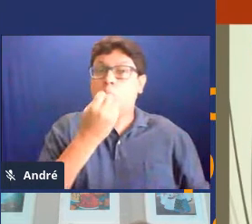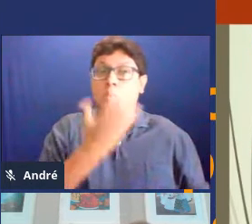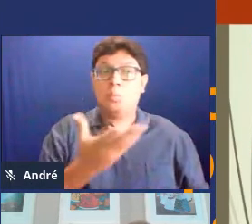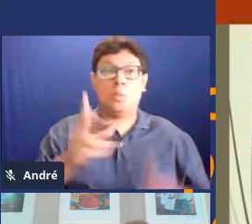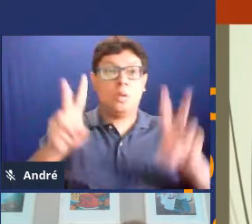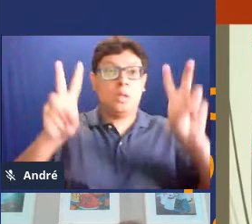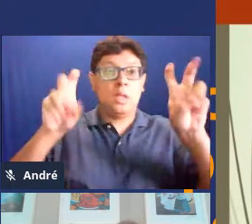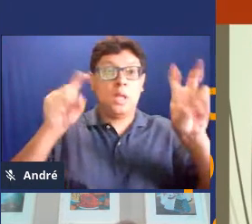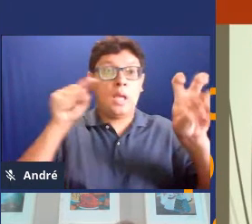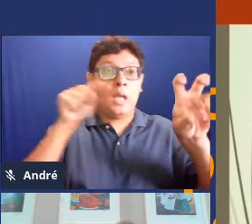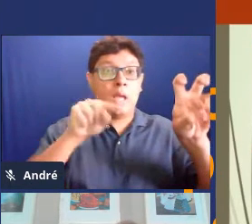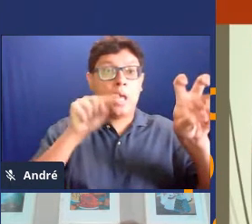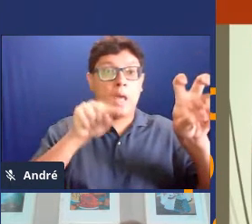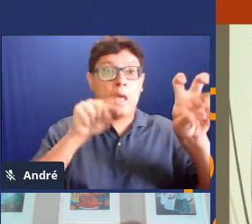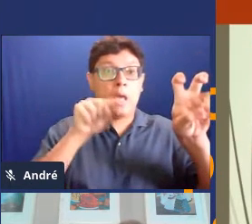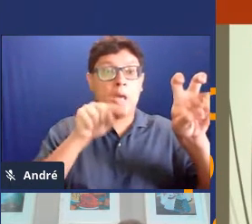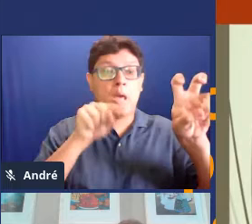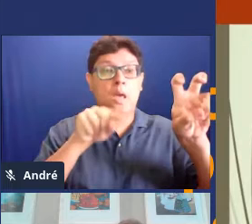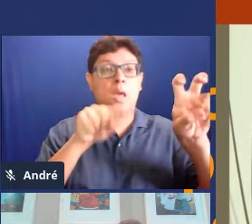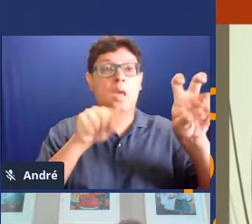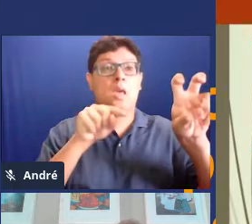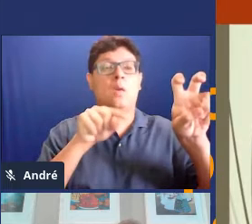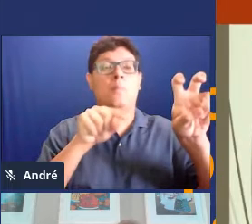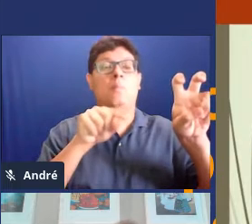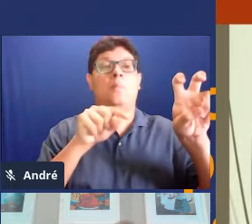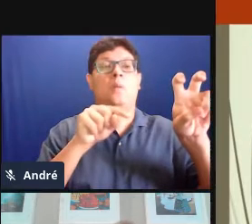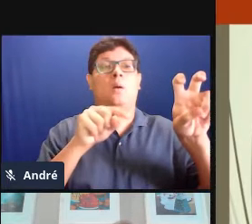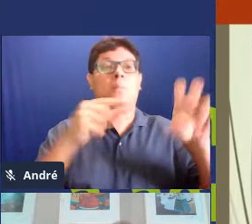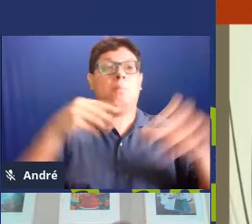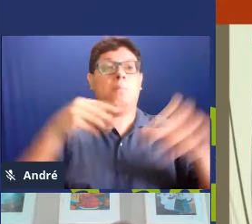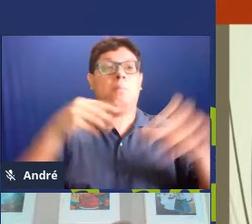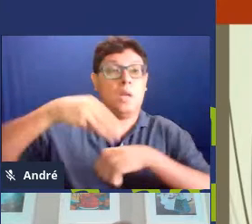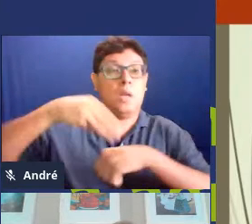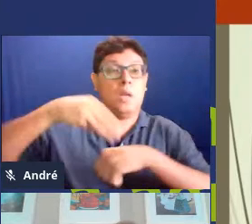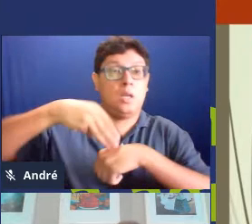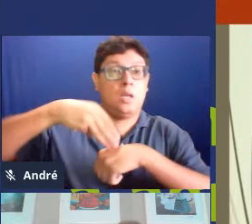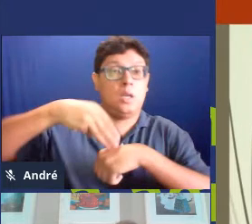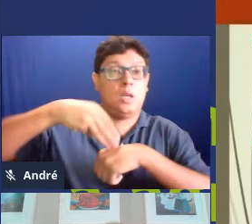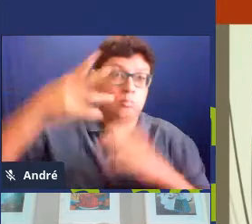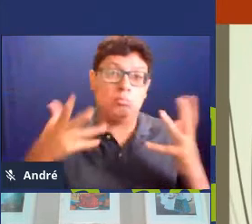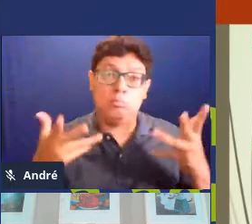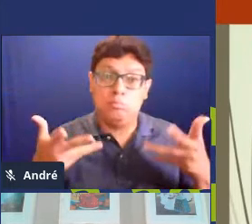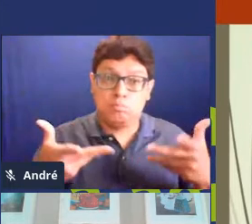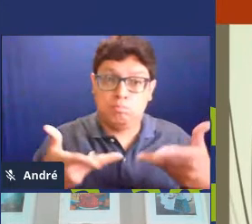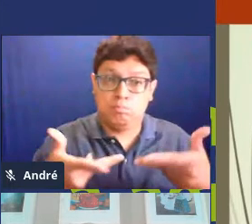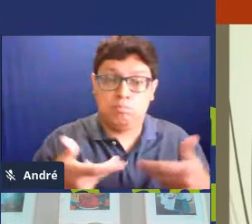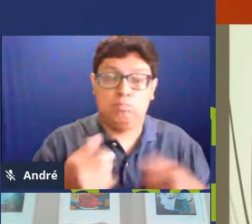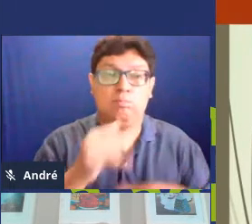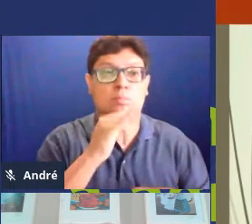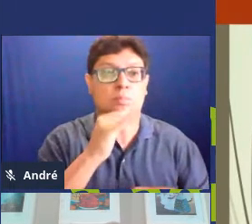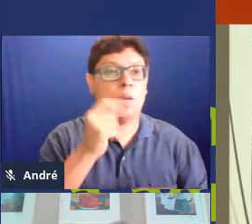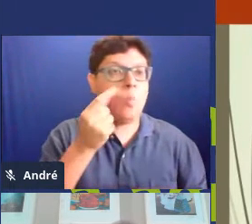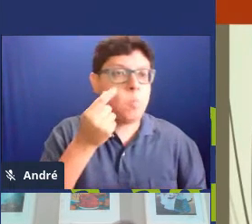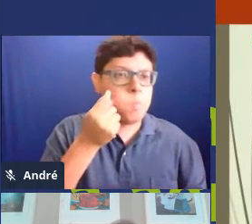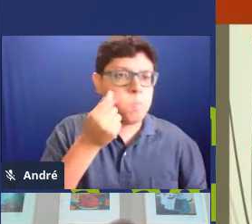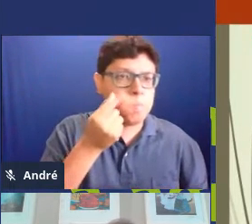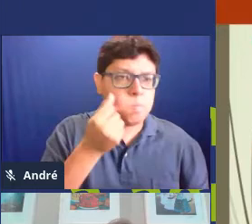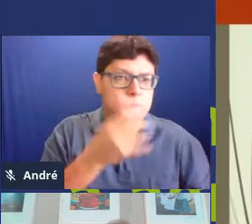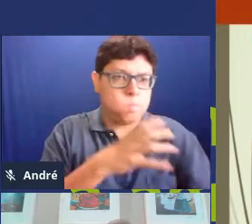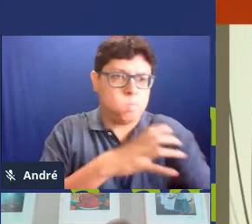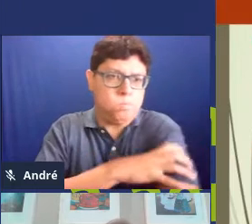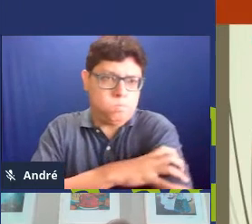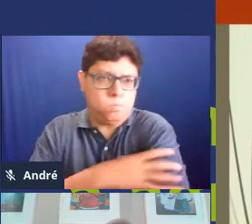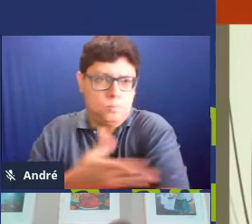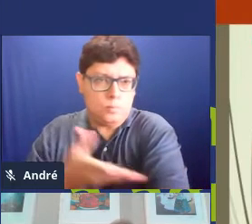pegar rato hipertenso, dar chá de graviola e depois fazer o genoma funcional do coração, do rim, das